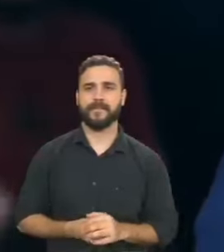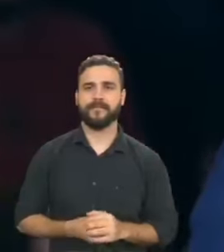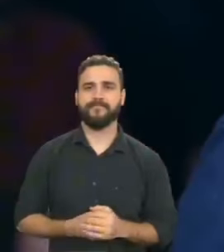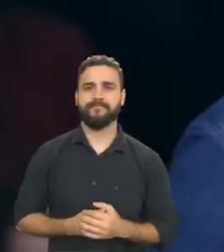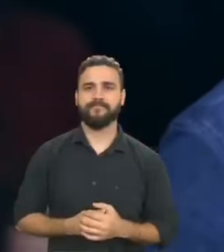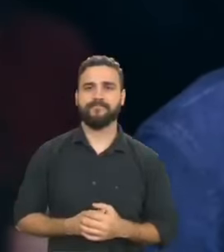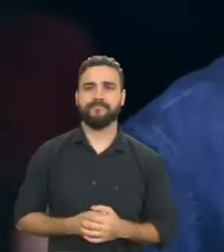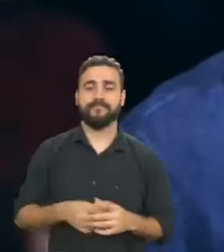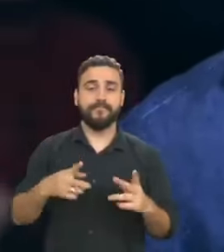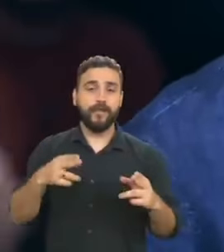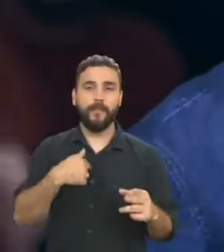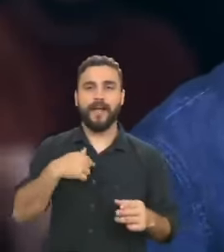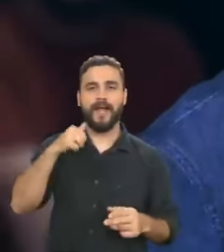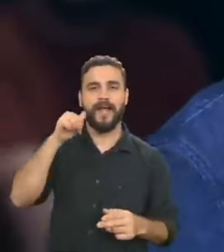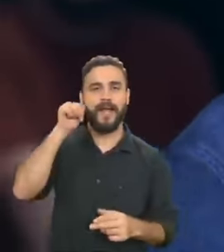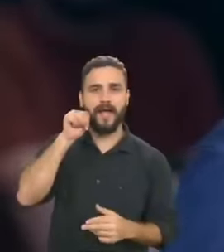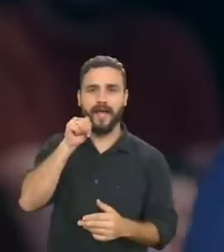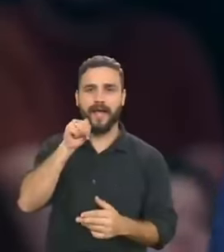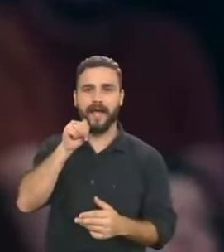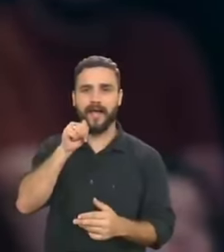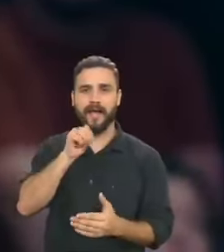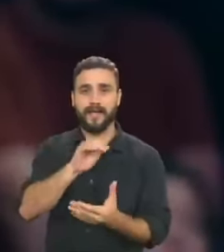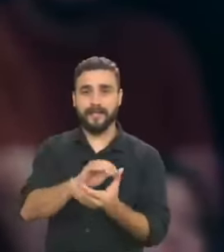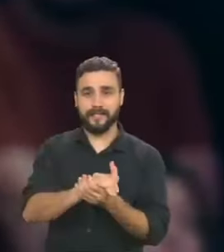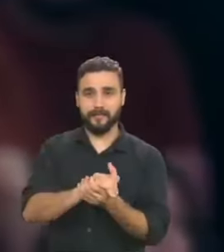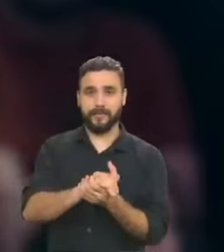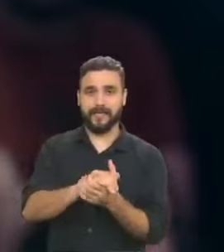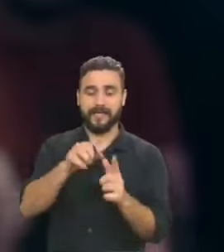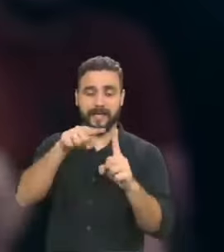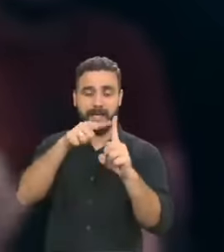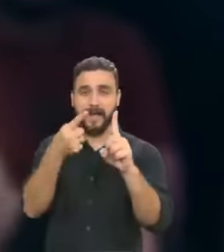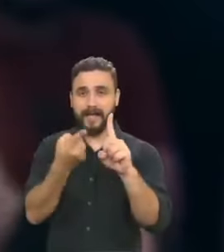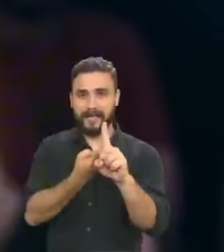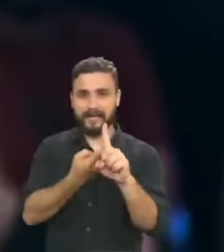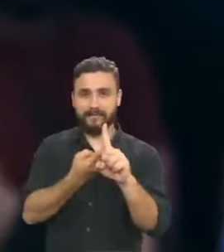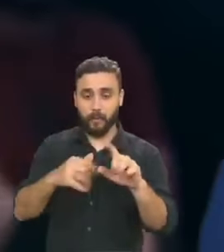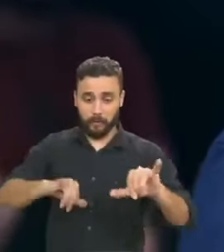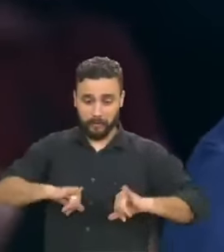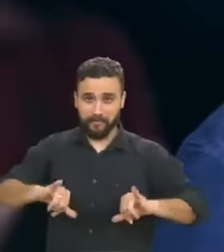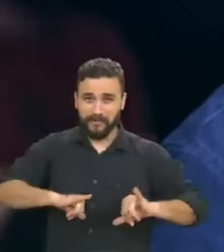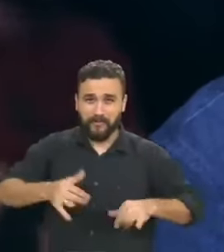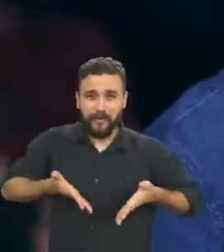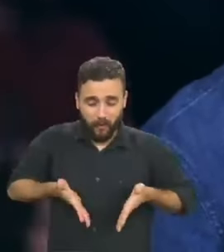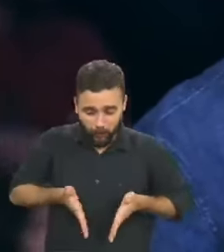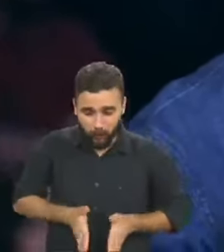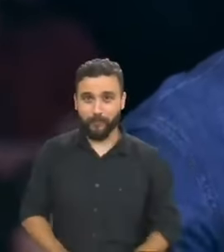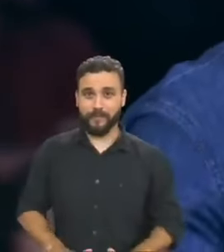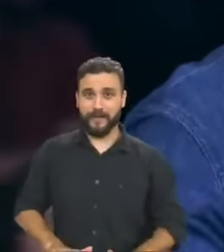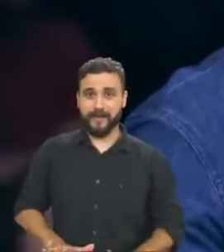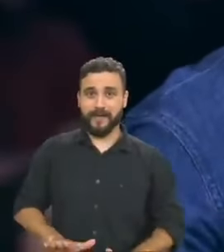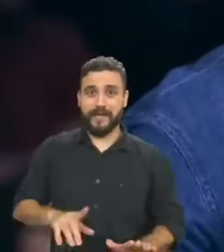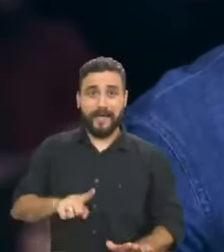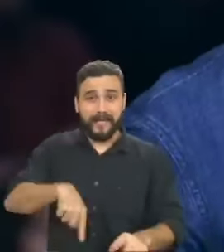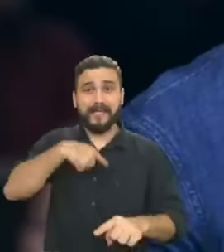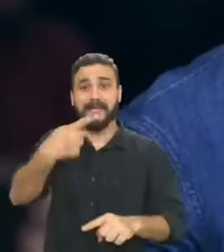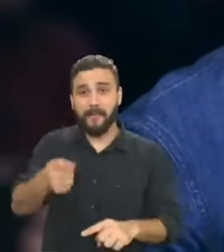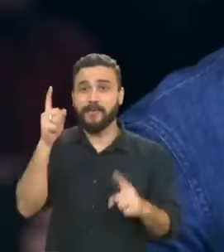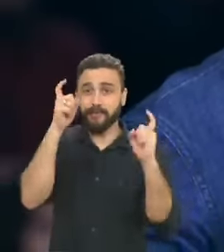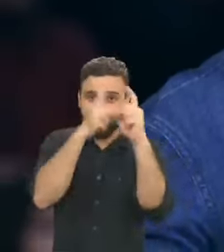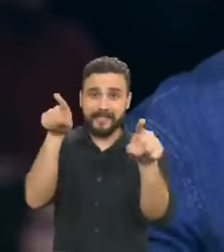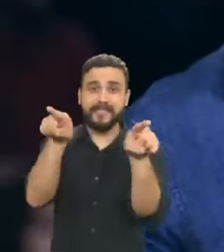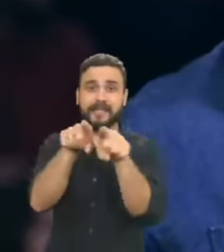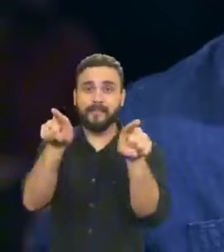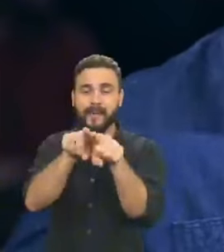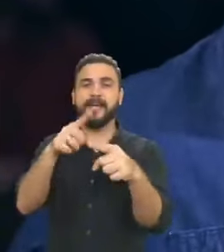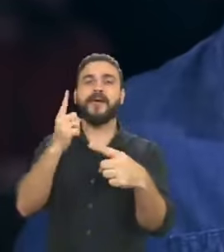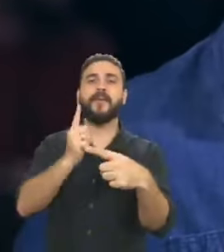criança, mas mais trabalho dá quando a criança sai da barriga. Então não é gerar a criança, é cuidar da criança, porque enquanto está dentro da barriga,